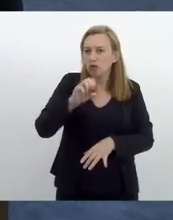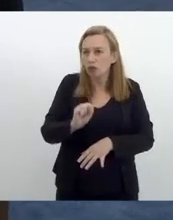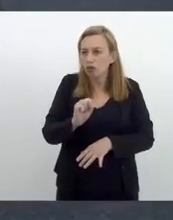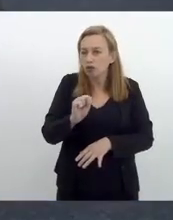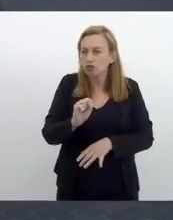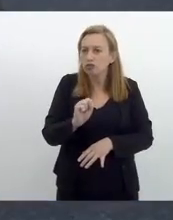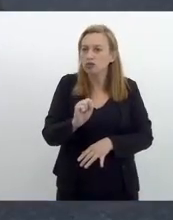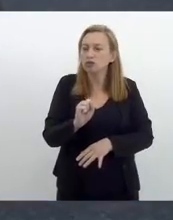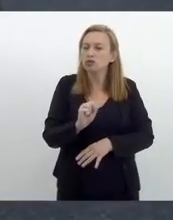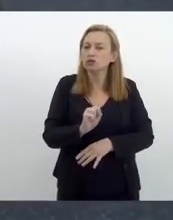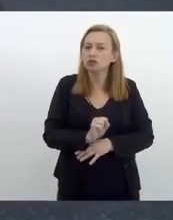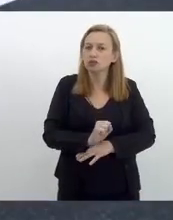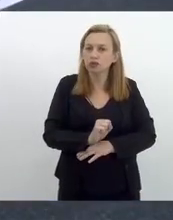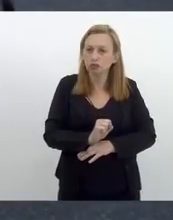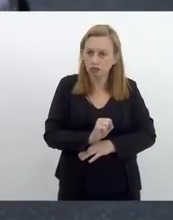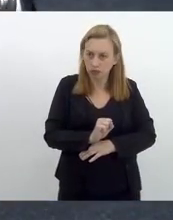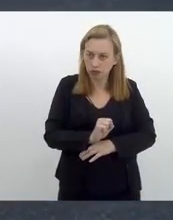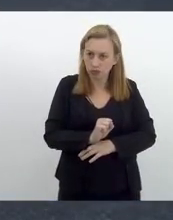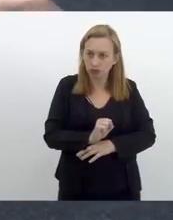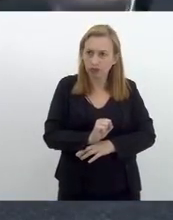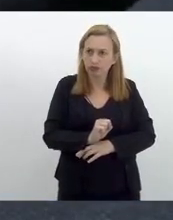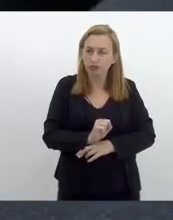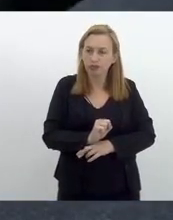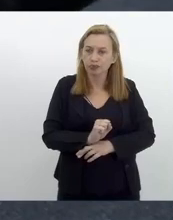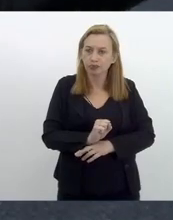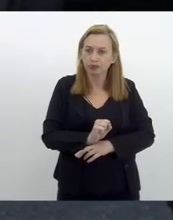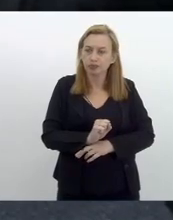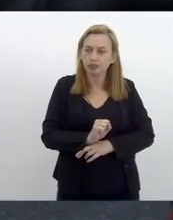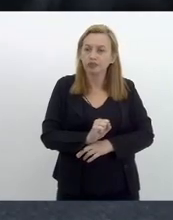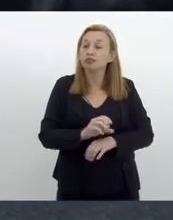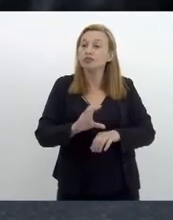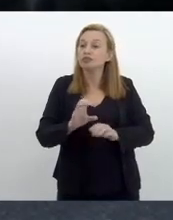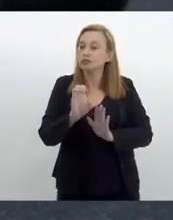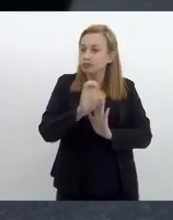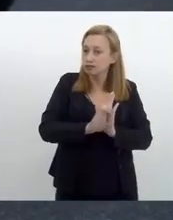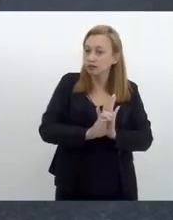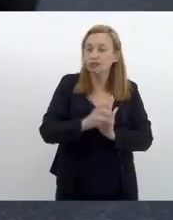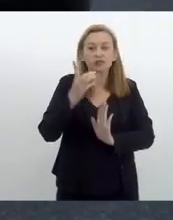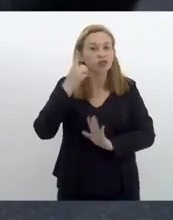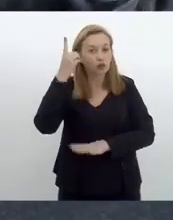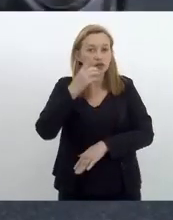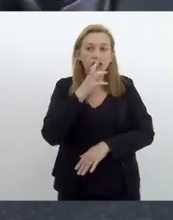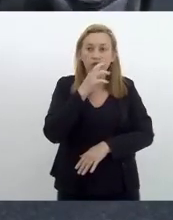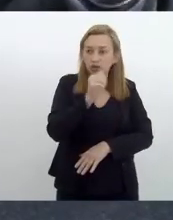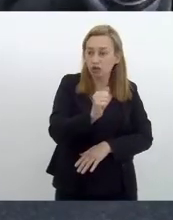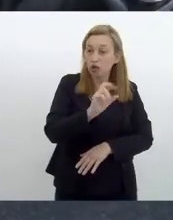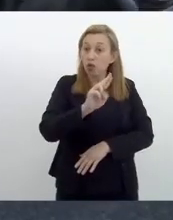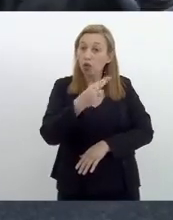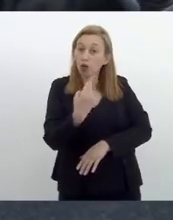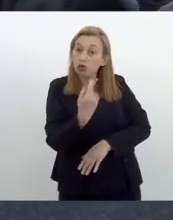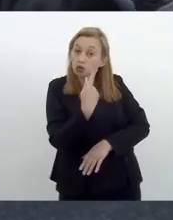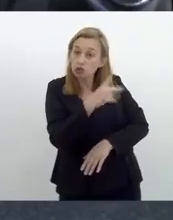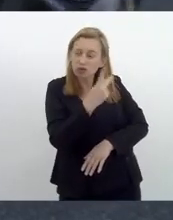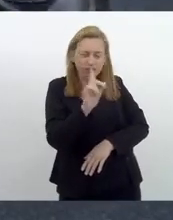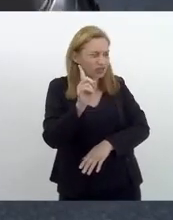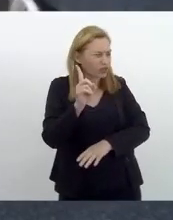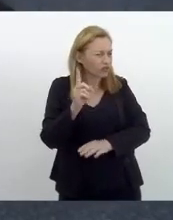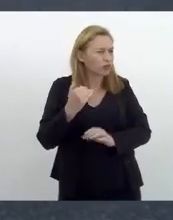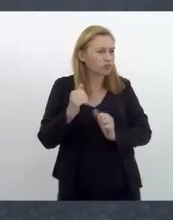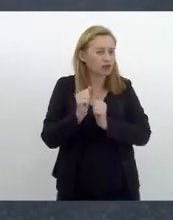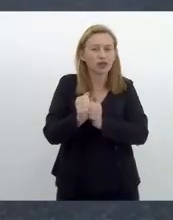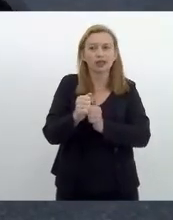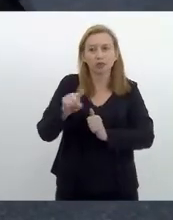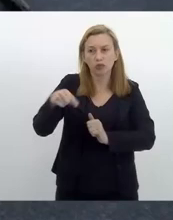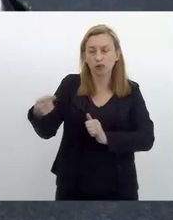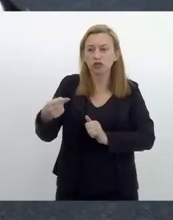se incluiria uma emenda do deputado Amorim ou da sua. Não, Depois vamos caminhar. Pode terminar, por